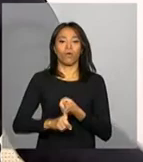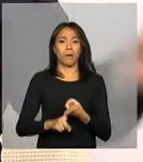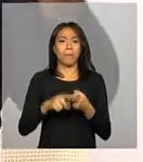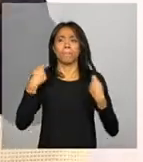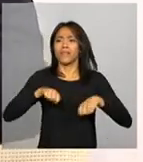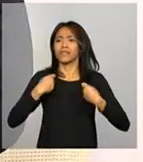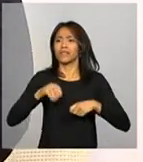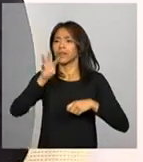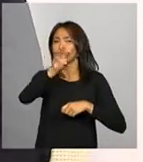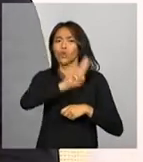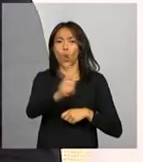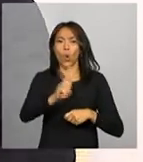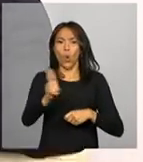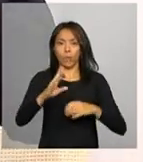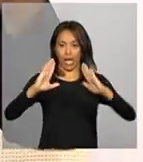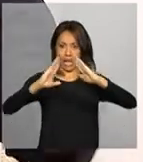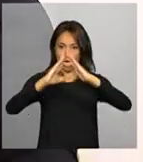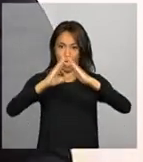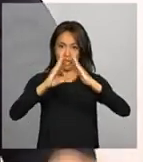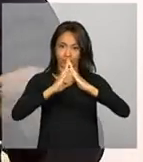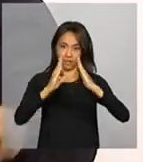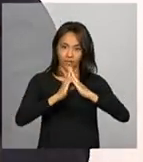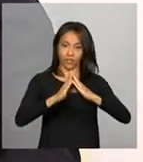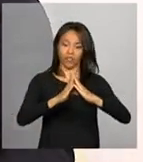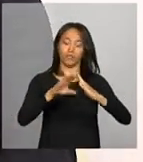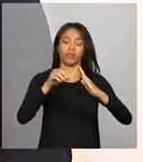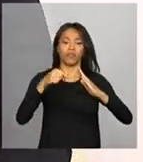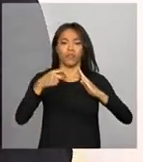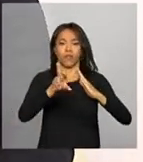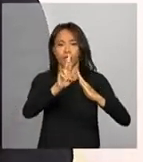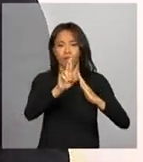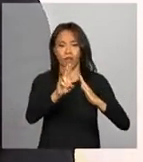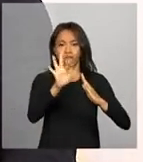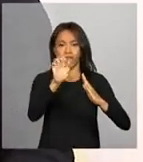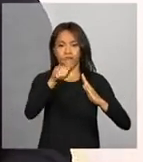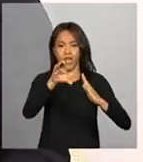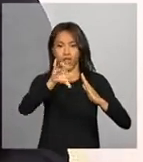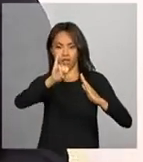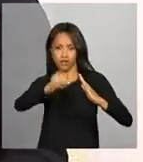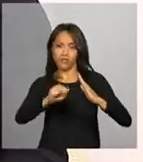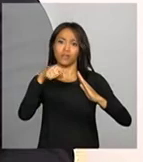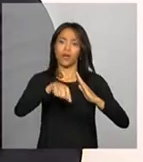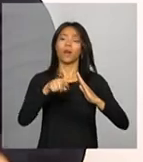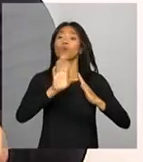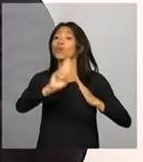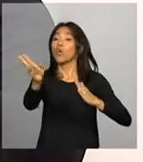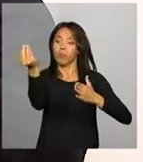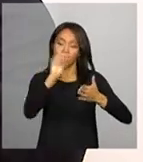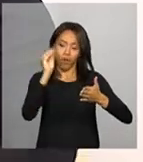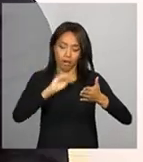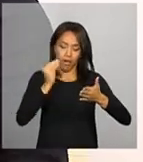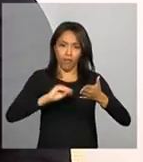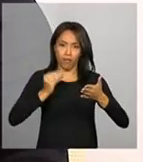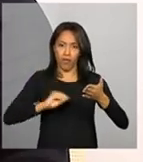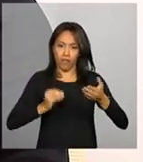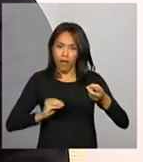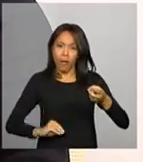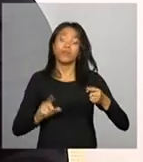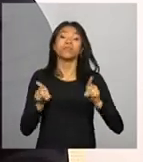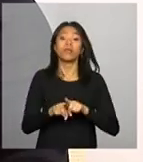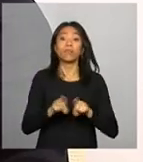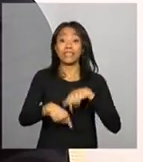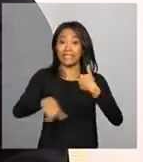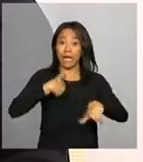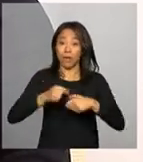cadastrar todo mundo que vai no centro de referência do cerveja acolhimento Nós também devemos cadastrar a situação de